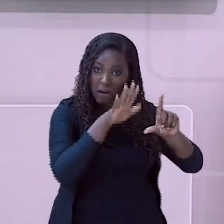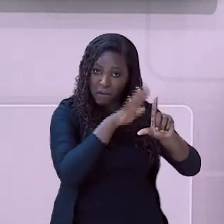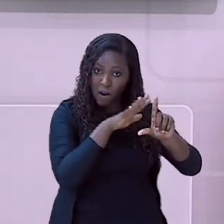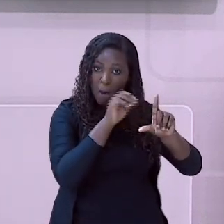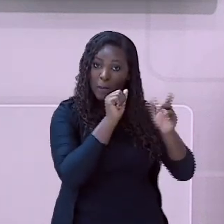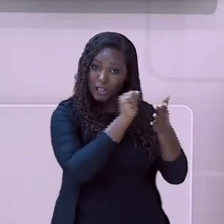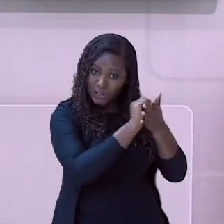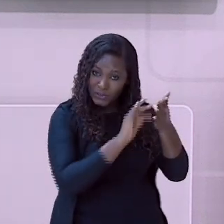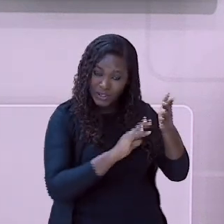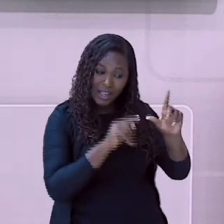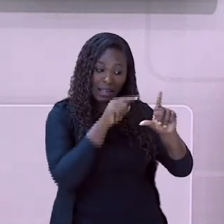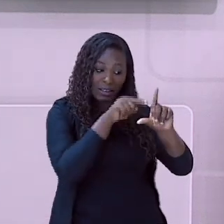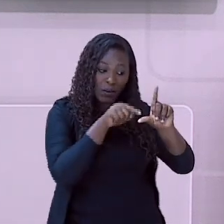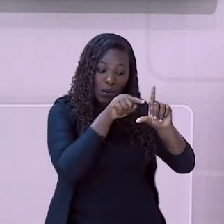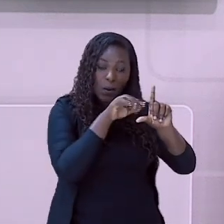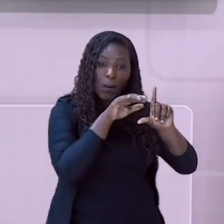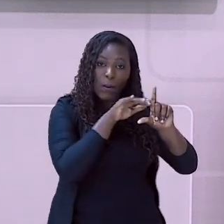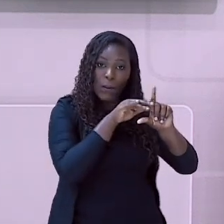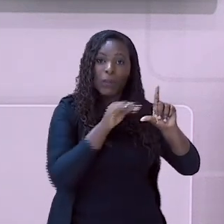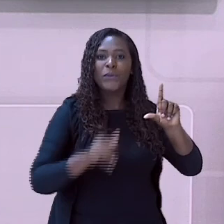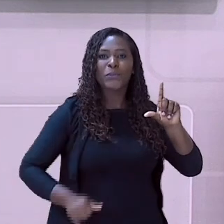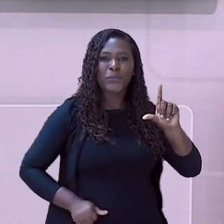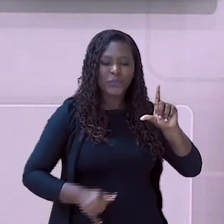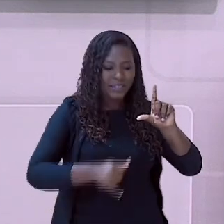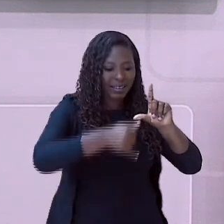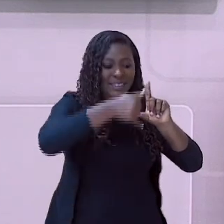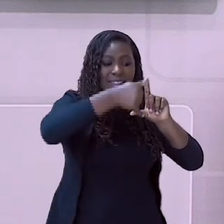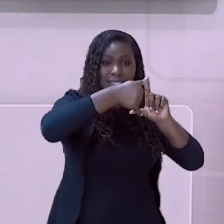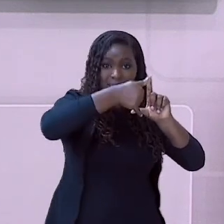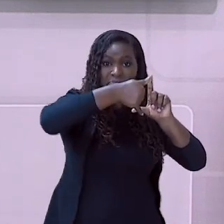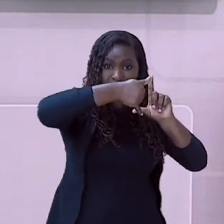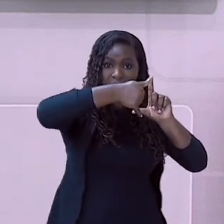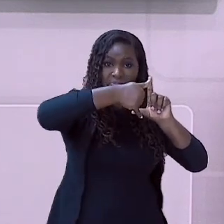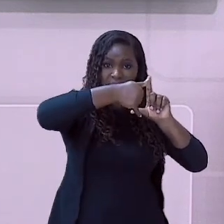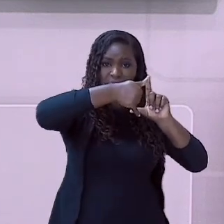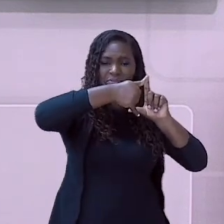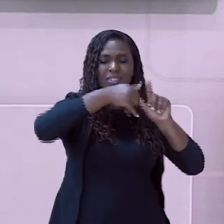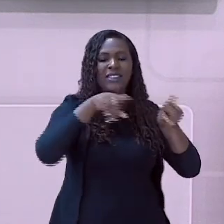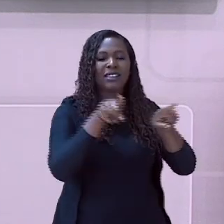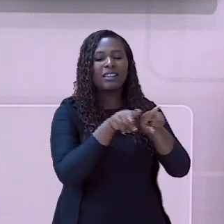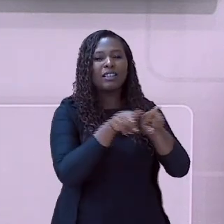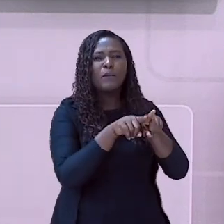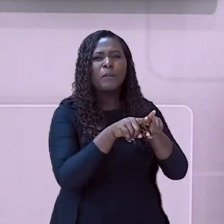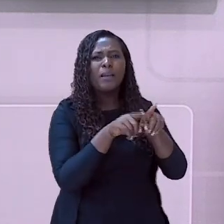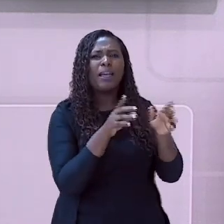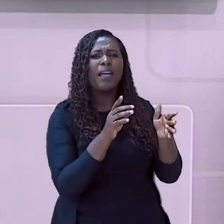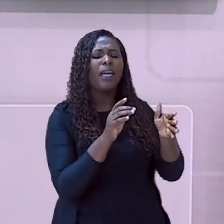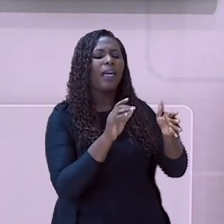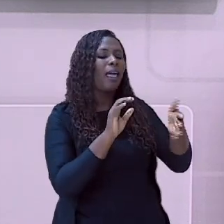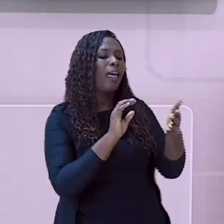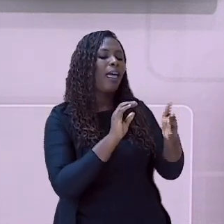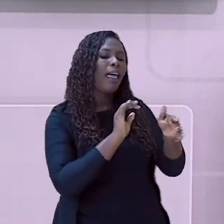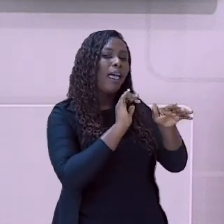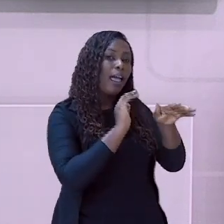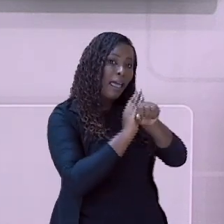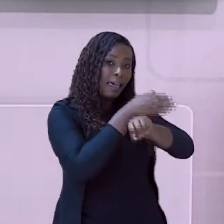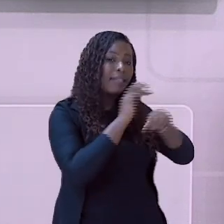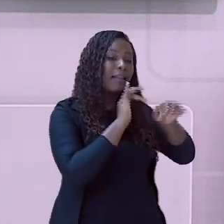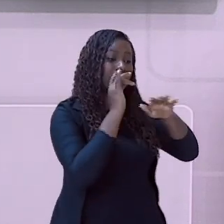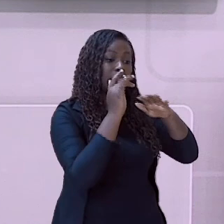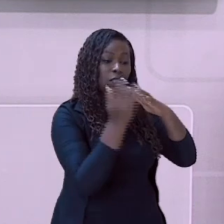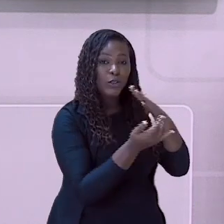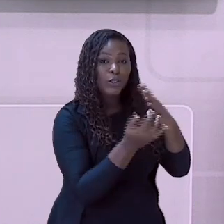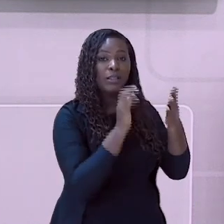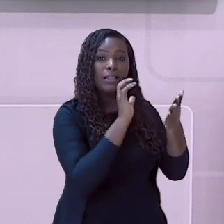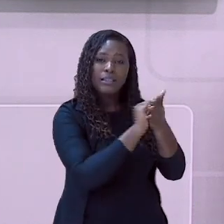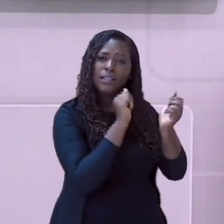plataforma SMED GV, aponte a câmera do seu celular na imagem que aparece no canto da tela. Acesse nossas redes sociais e se